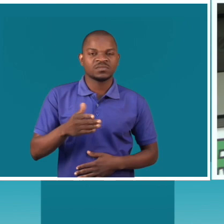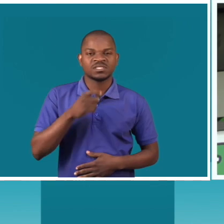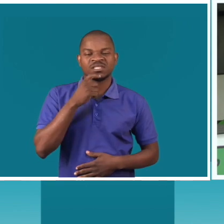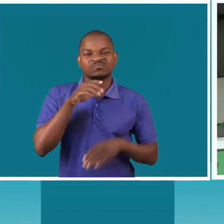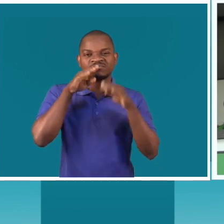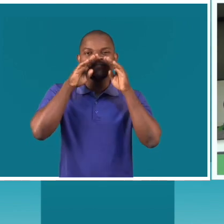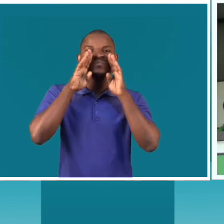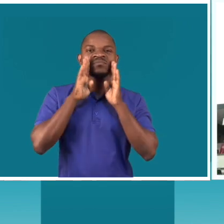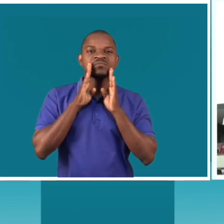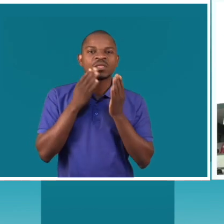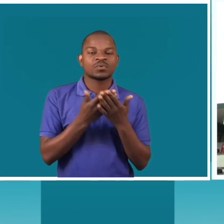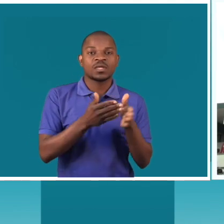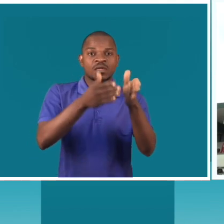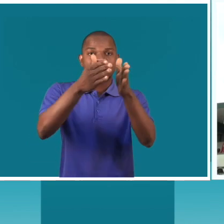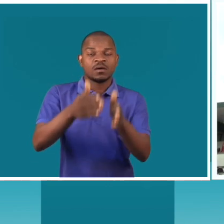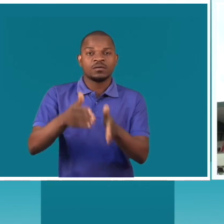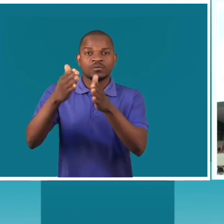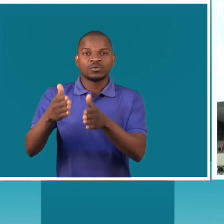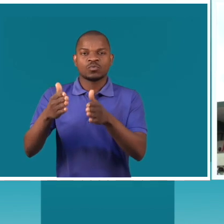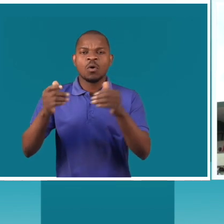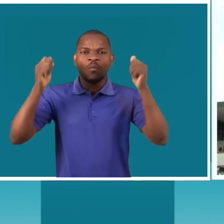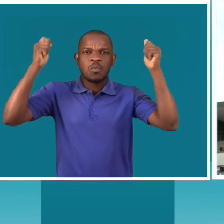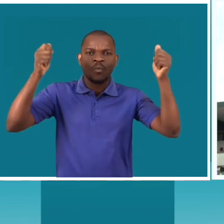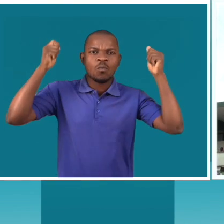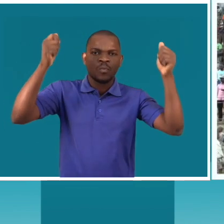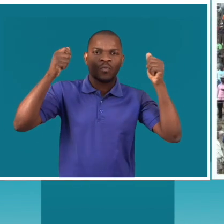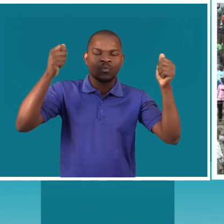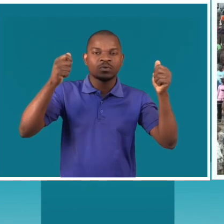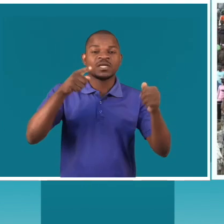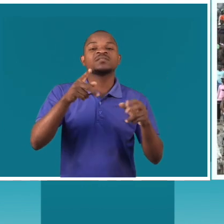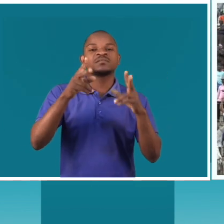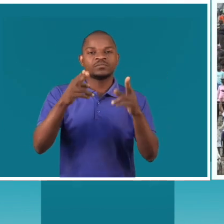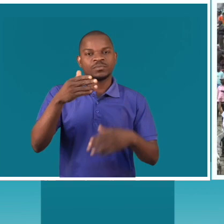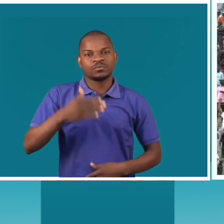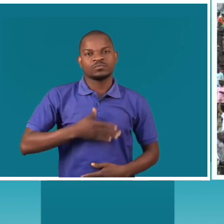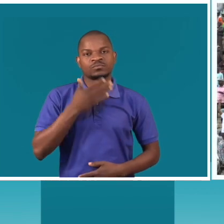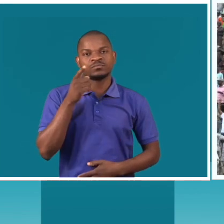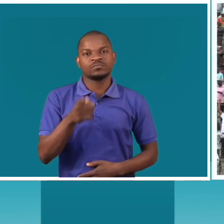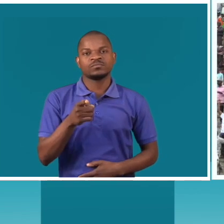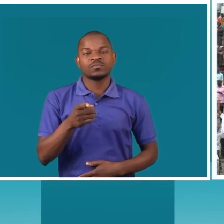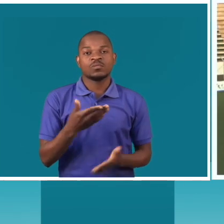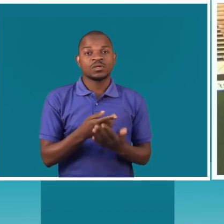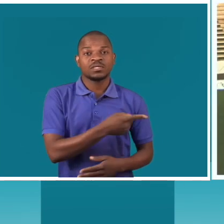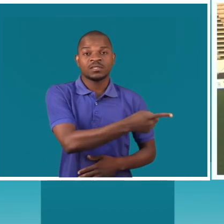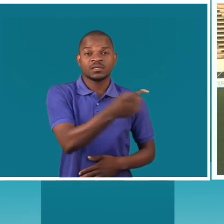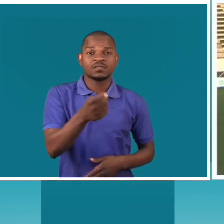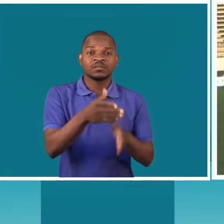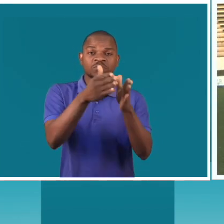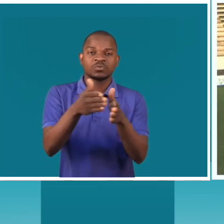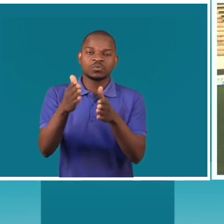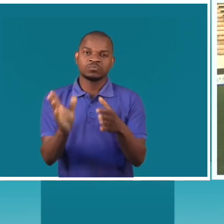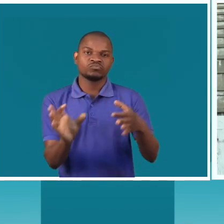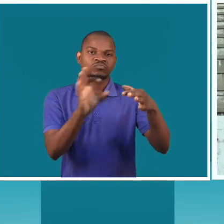Vata Xaniceka, lamenta o fato de os adeptos terem influência em algumas chicotadas.